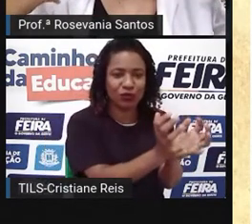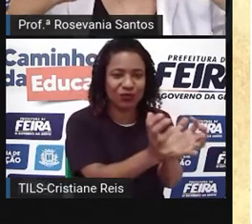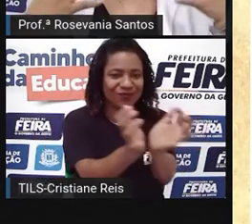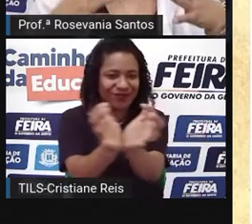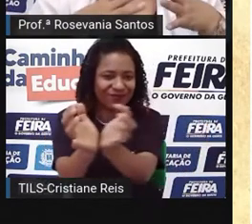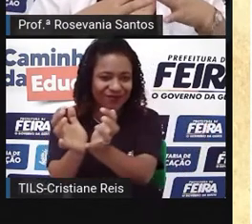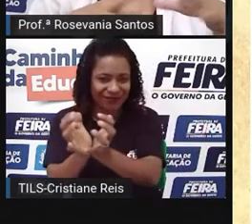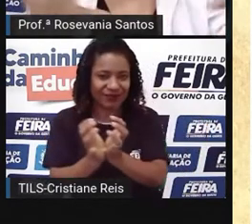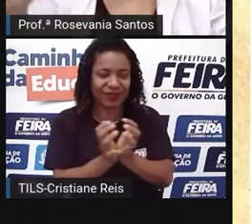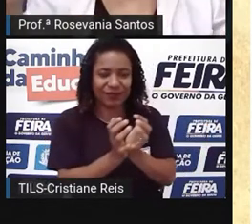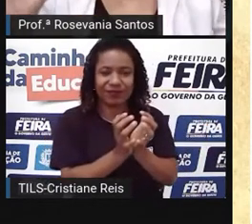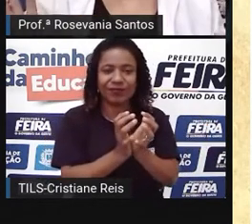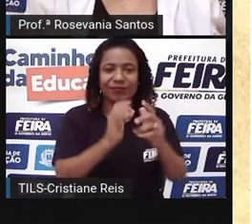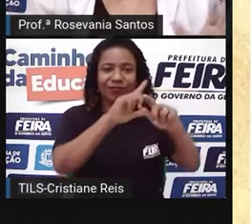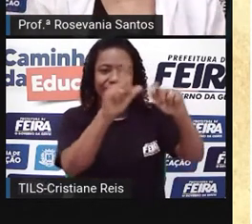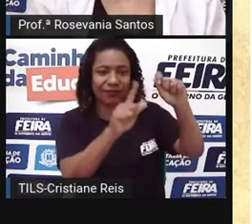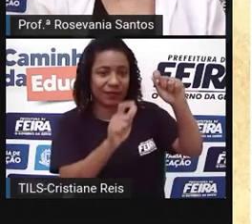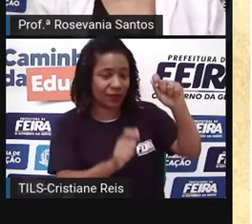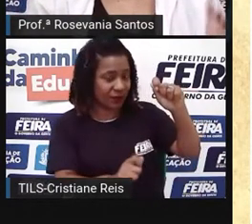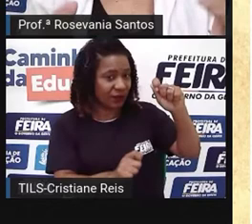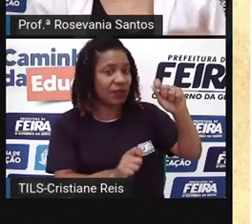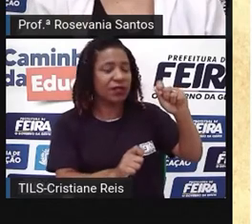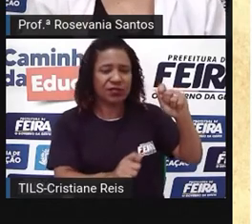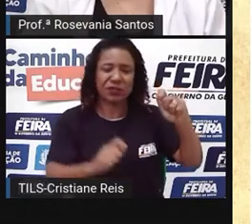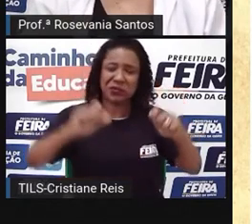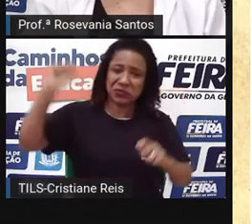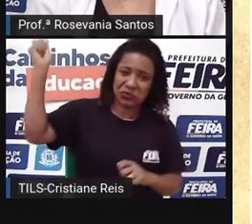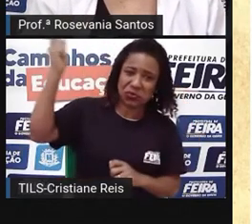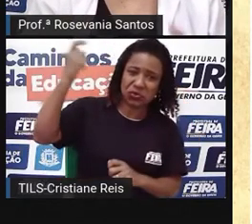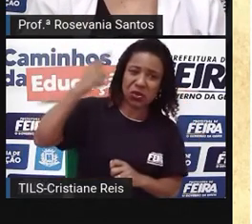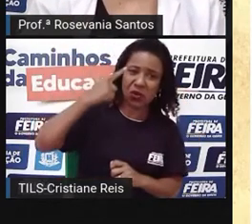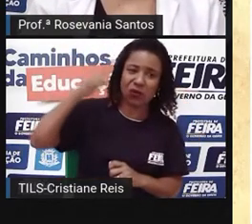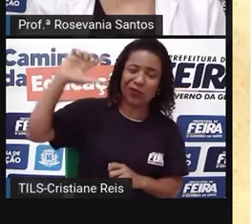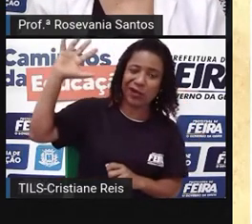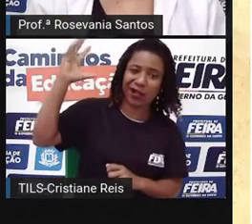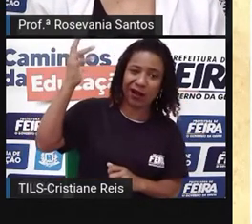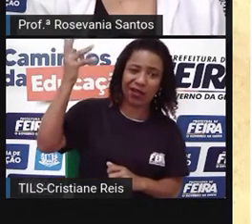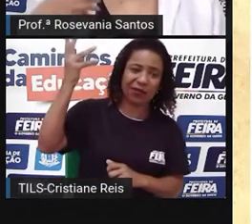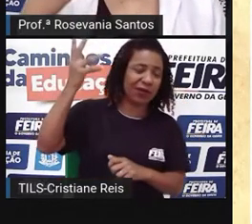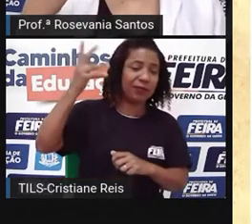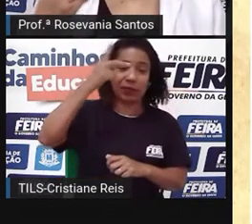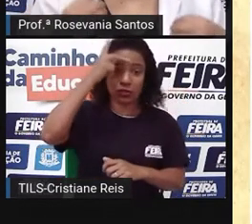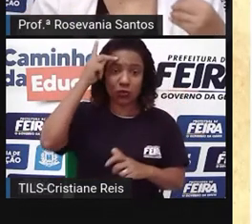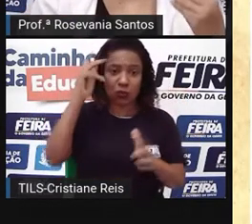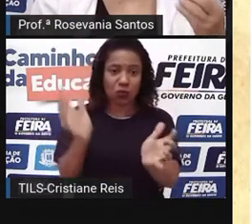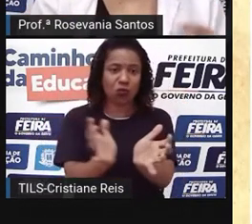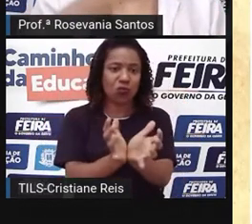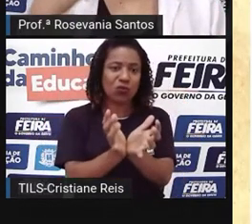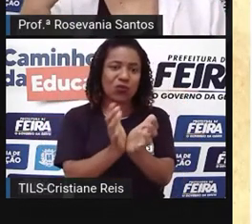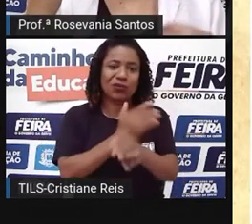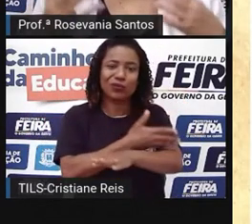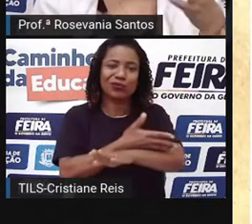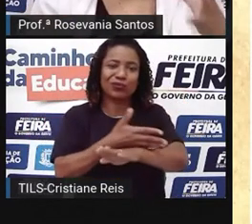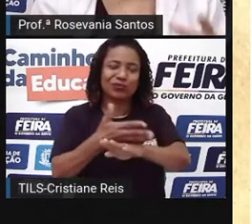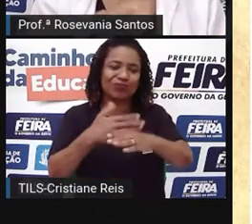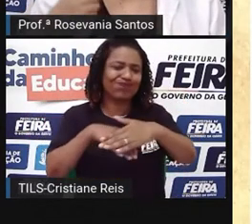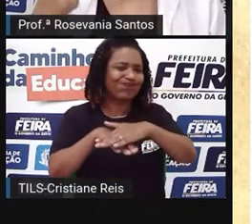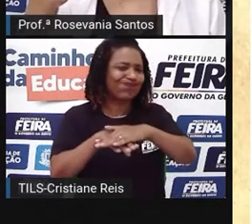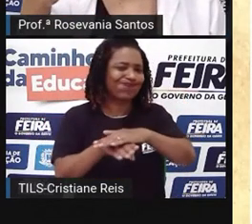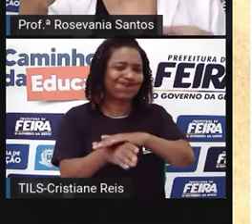que eles já são adaptados a essa região seca, né, de falta de água, de falta